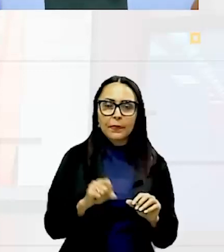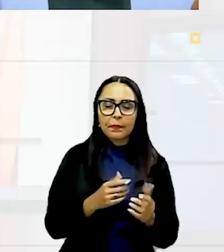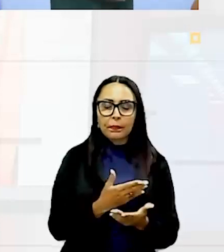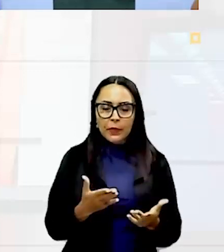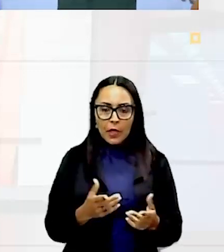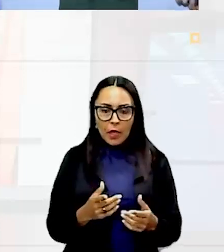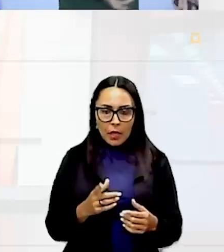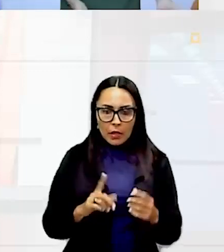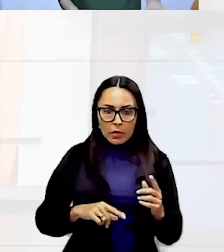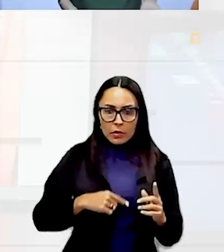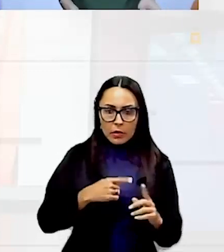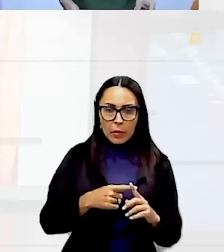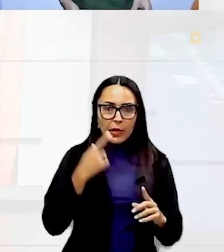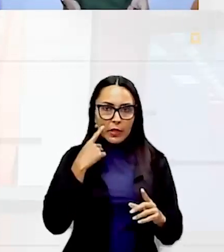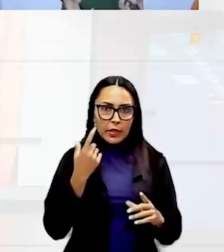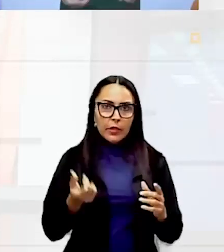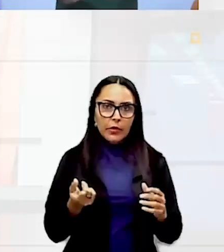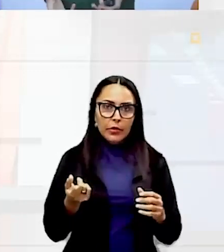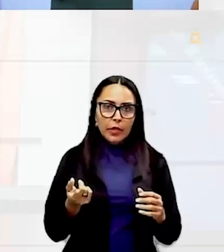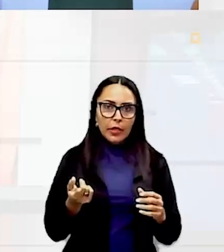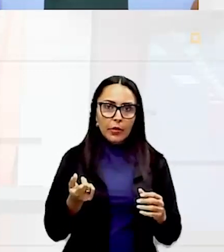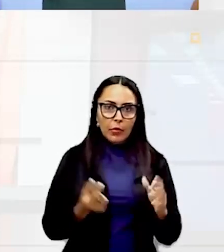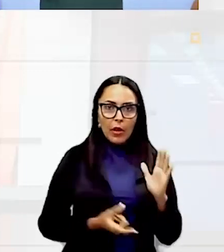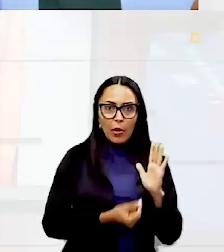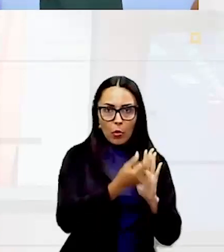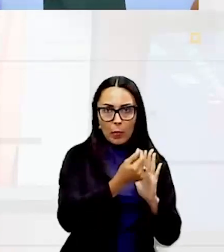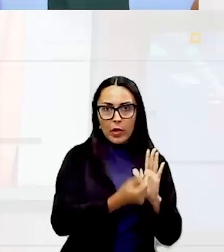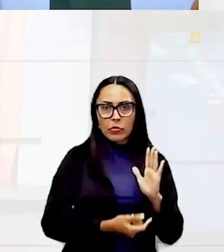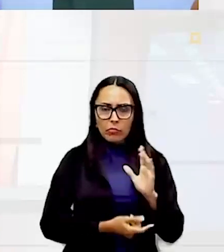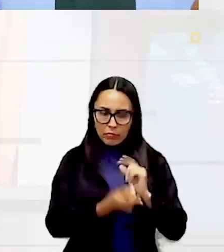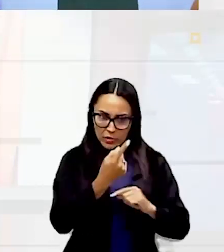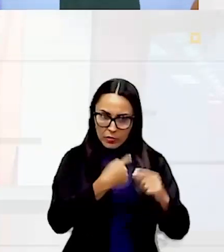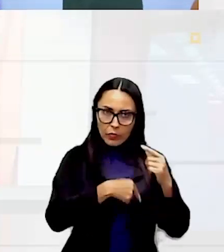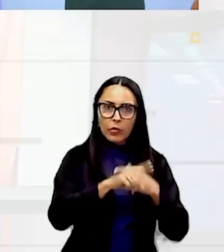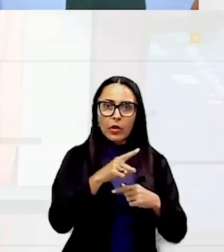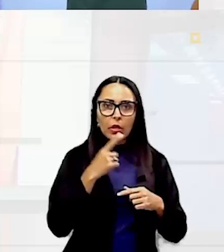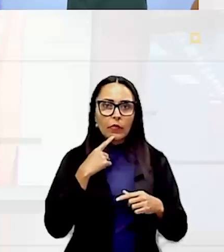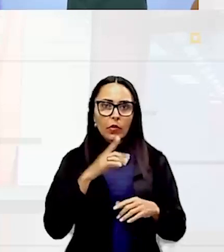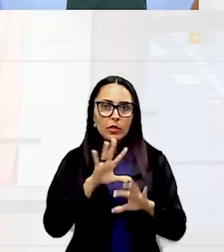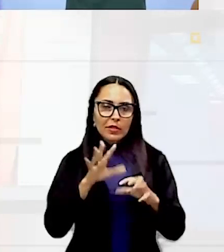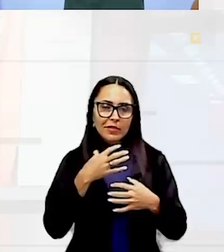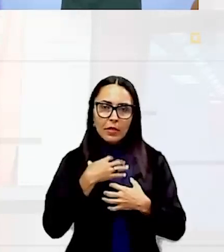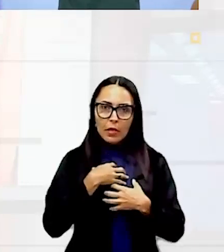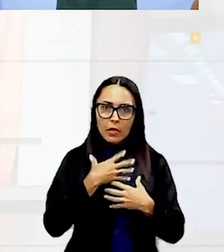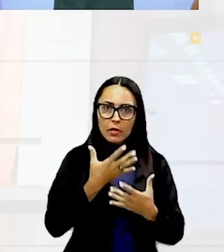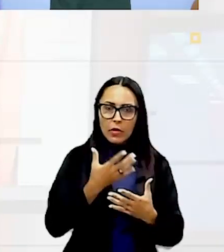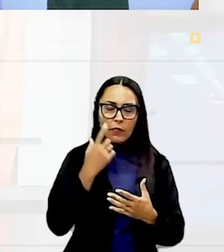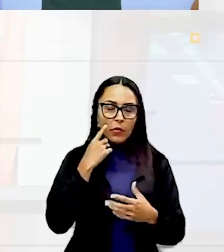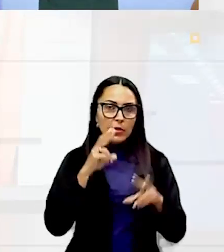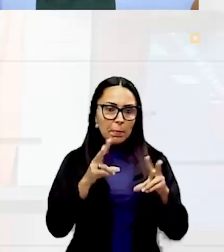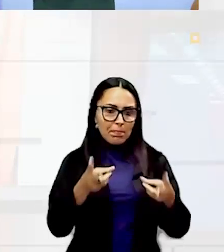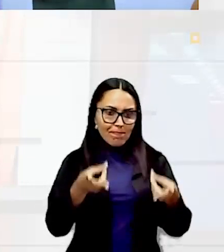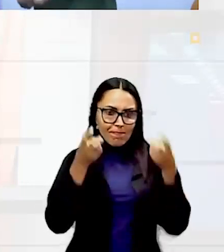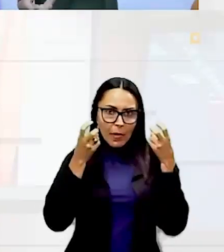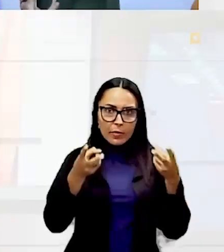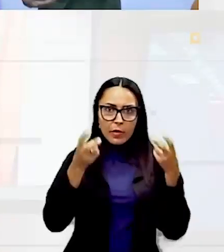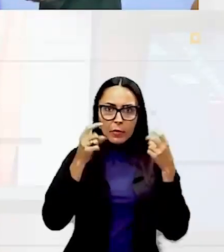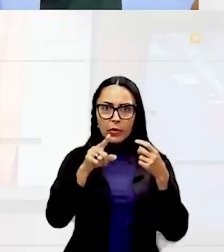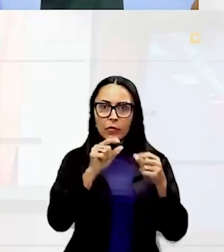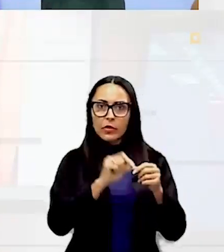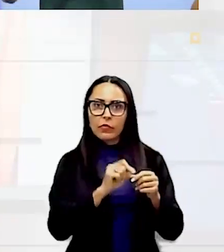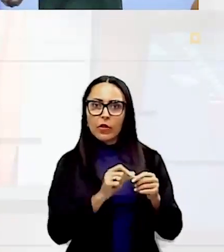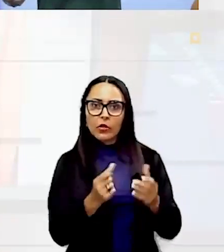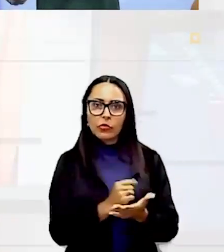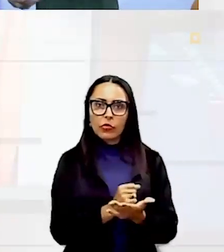Além de, bom, retorno financeiro, tem também a recompensa que você sente. Você vê o que você fez no jogo, o que